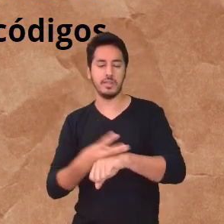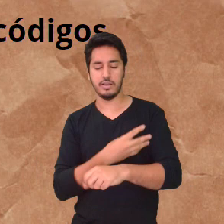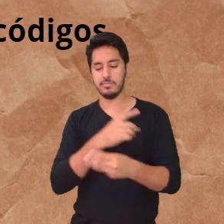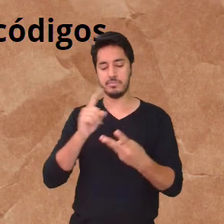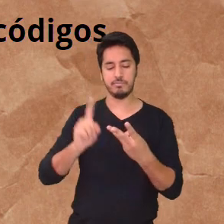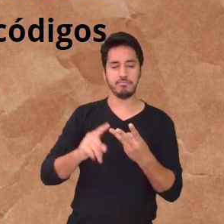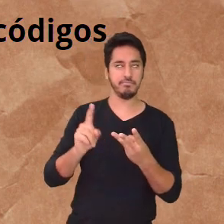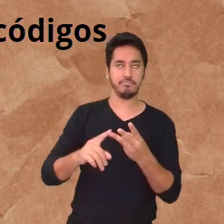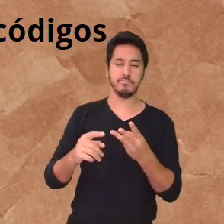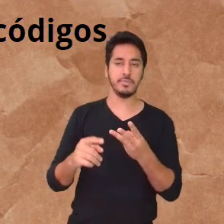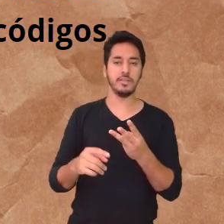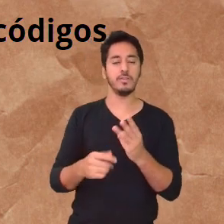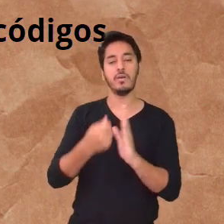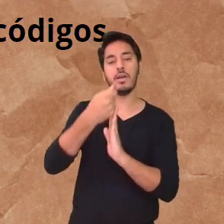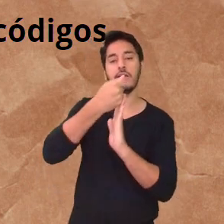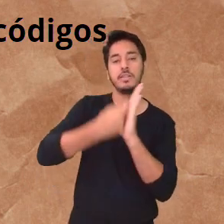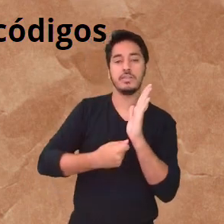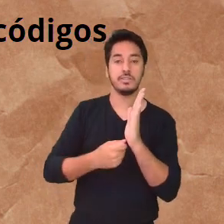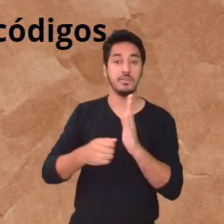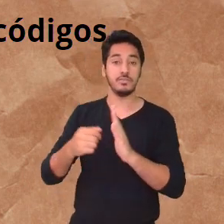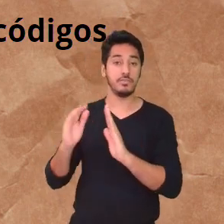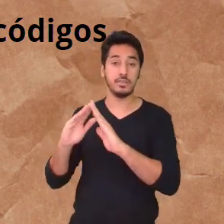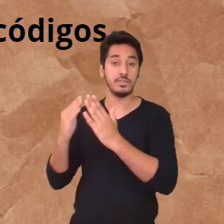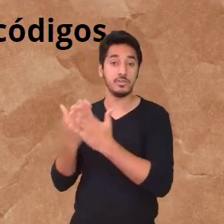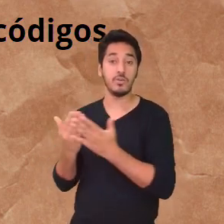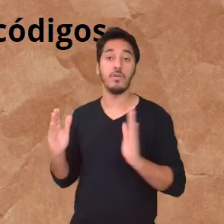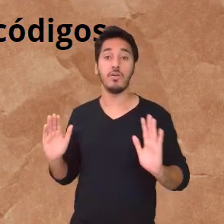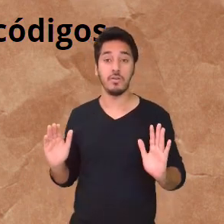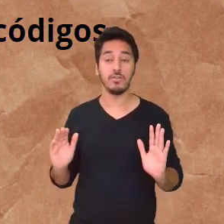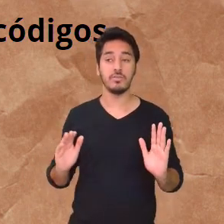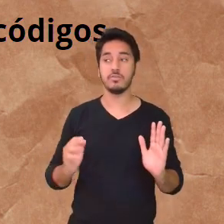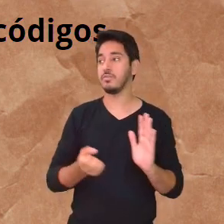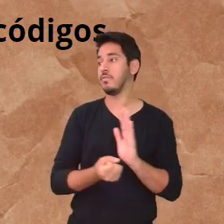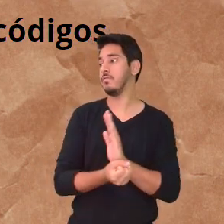produz texto numa redação lá na escola. Então, são